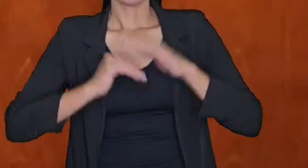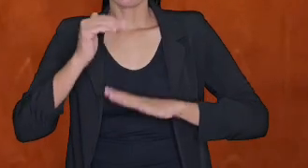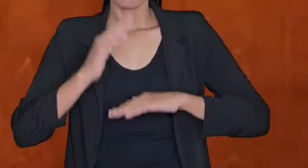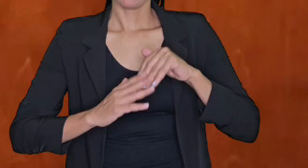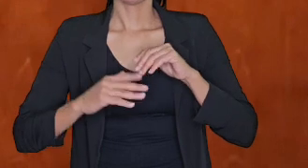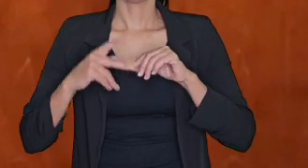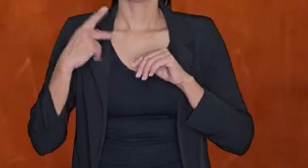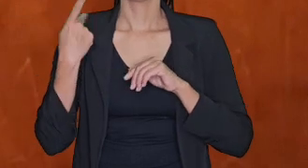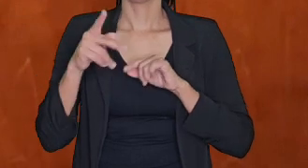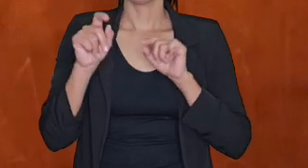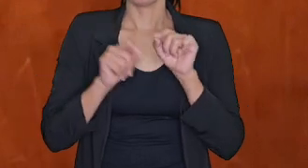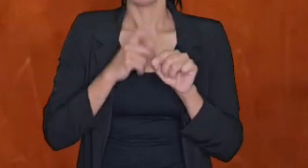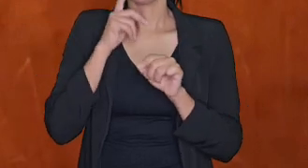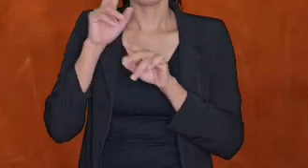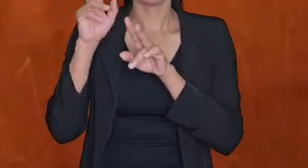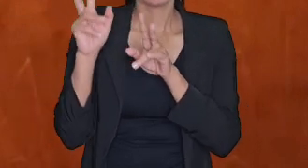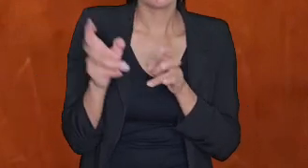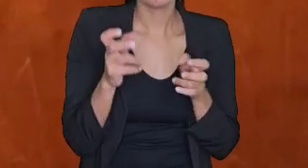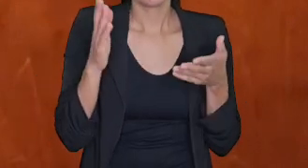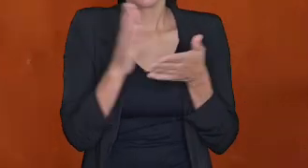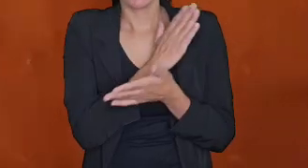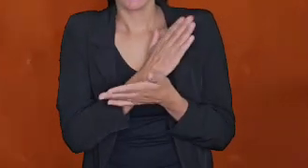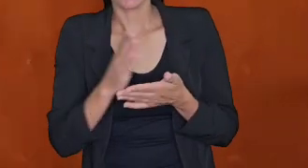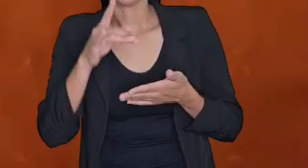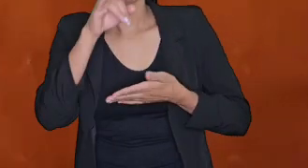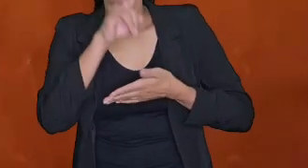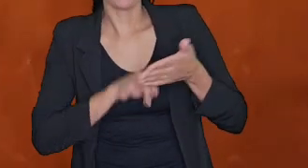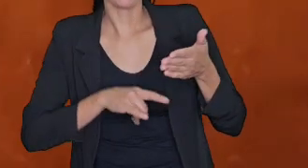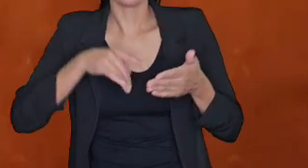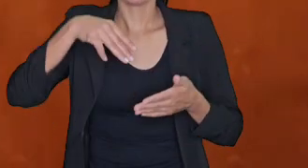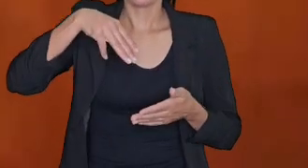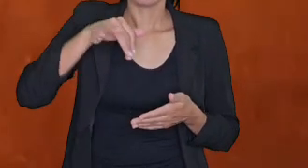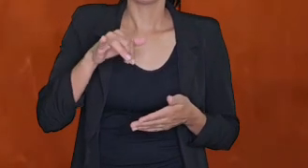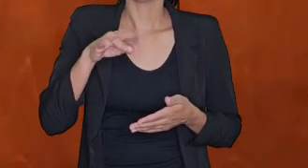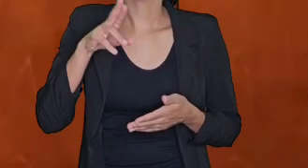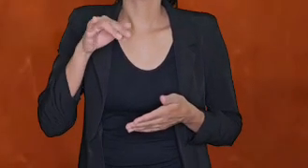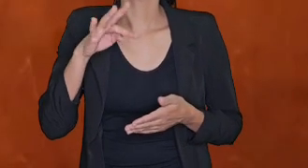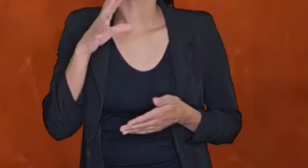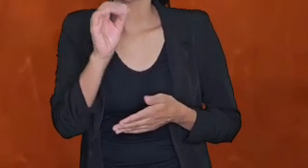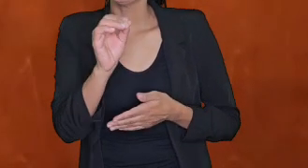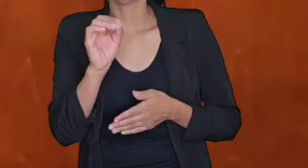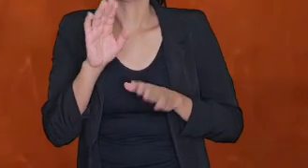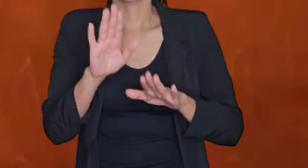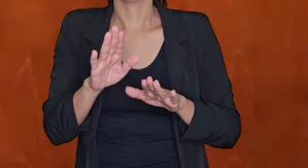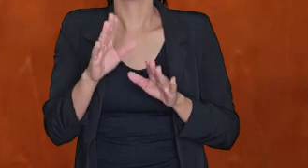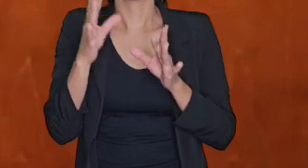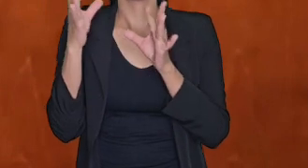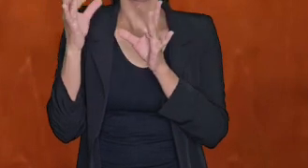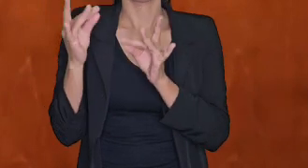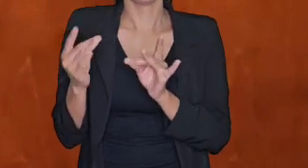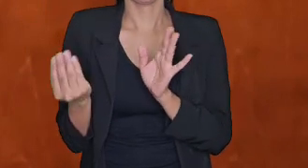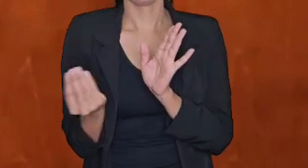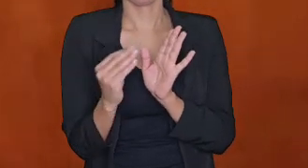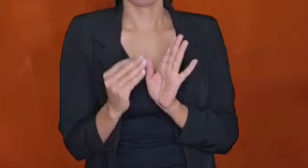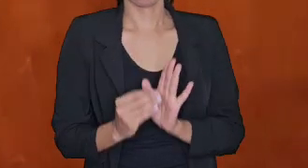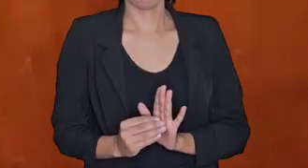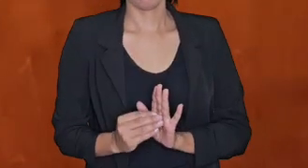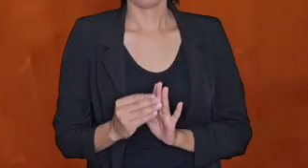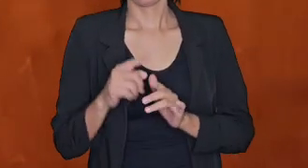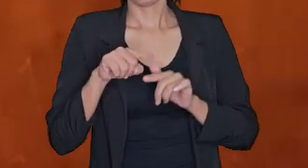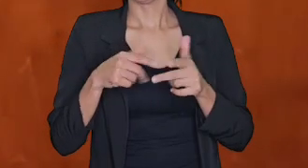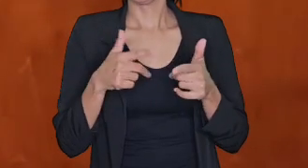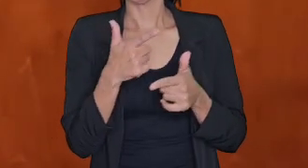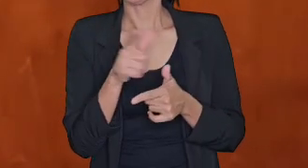brasileira. Na prática, pelo que eu tinha visto algumas minutas de escritura, você faz, pelo menos